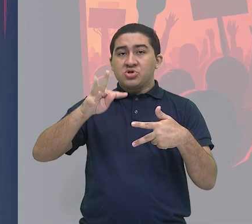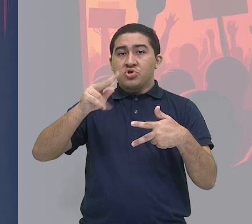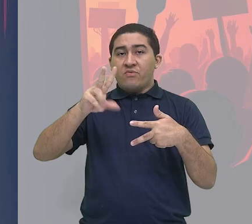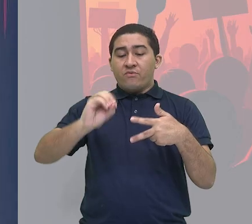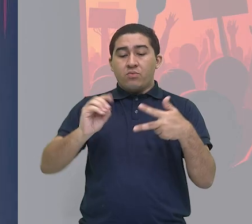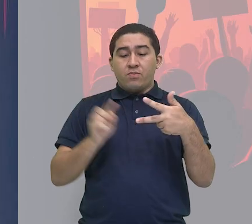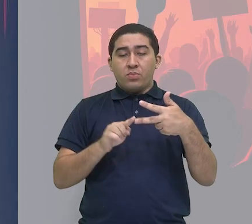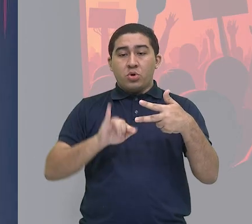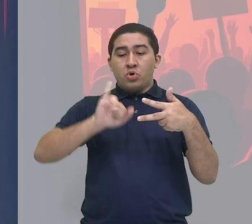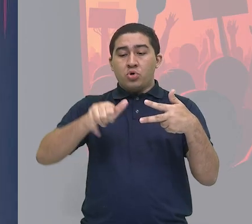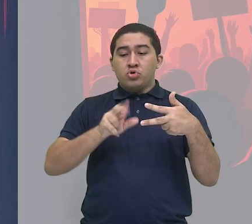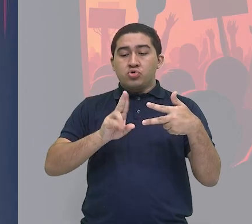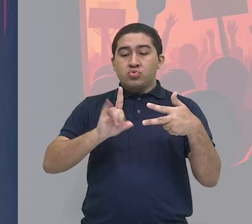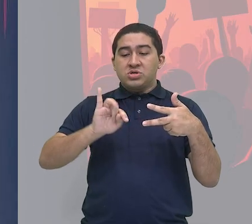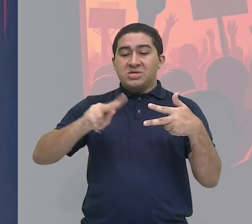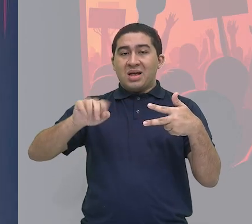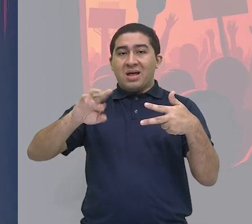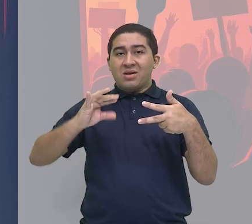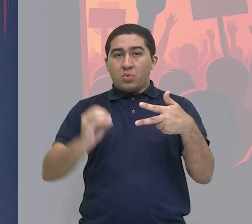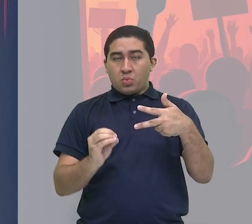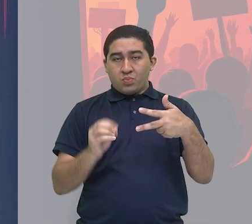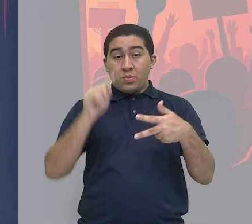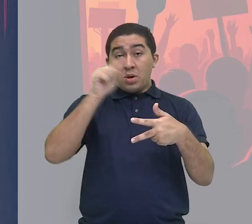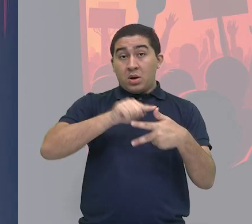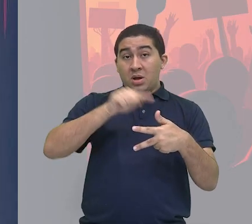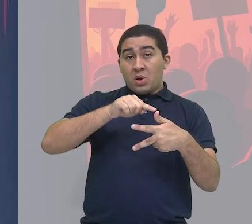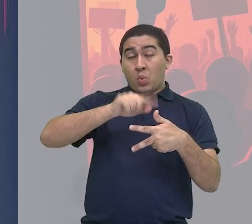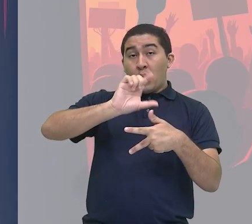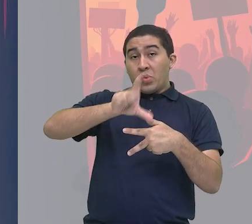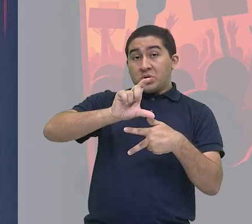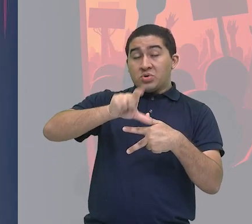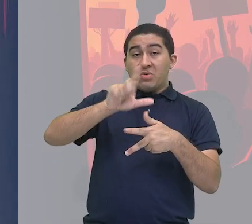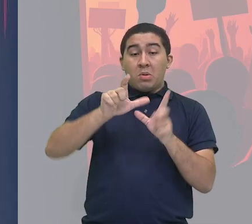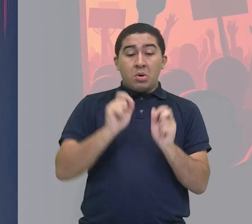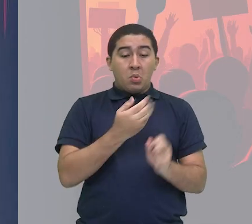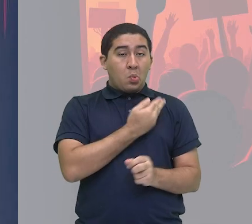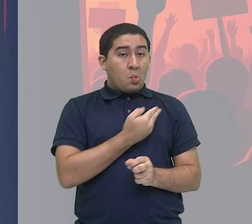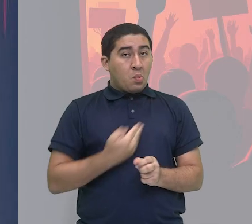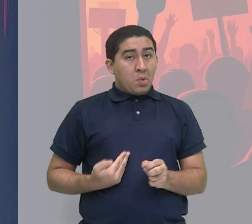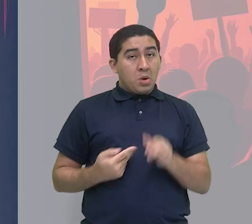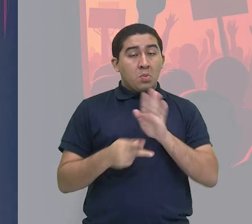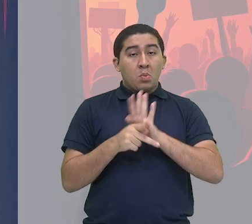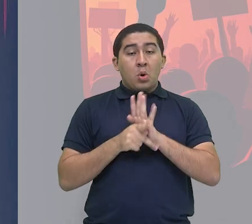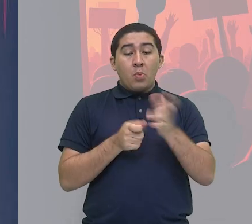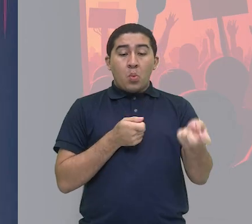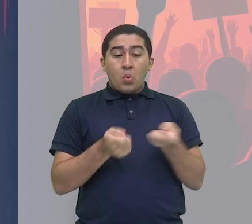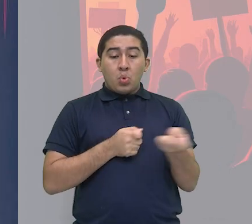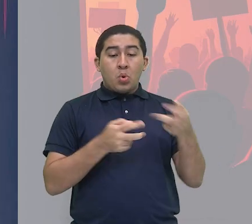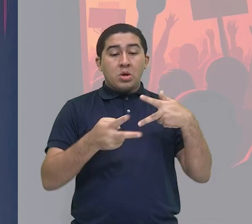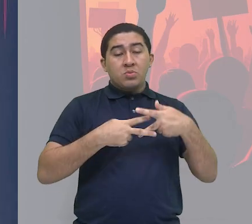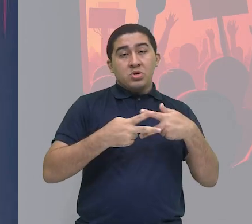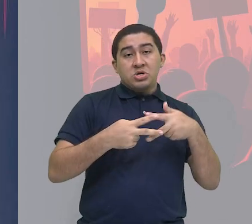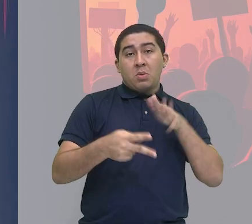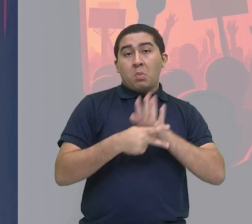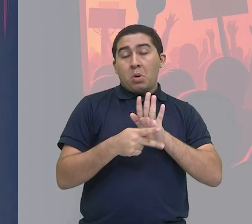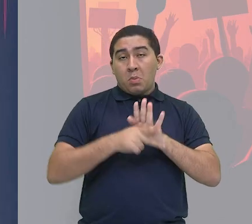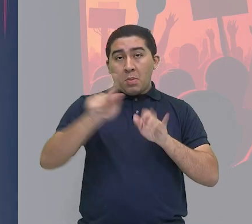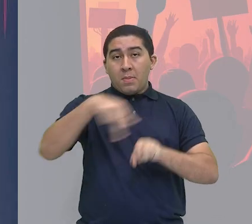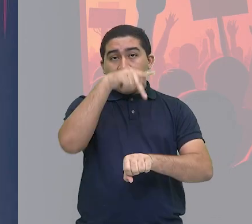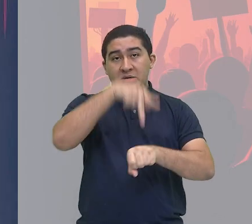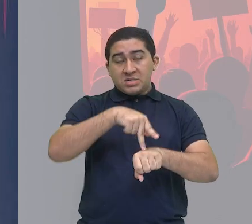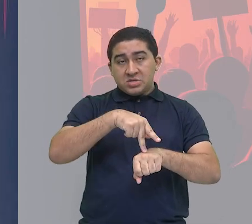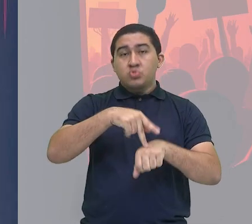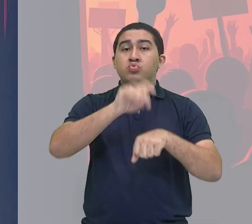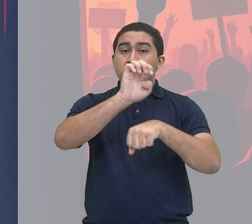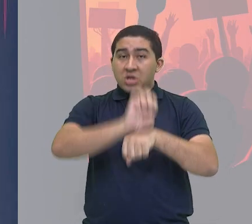dessa divisão. O poder executivo, que é aquele que governa, aquele que administra o país, o Estado,